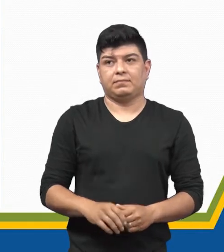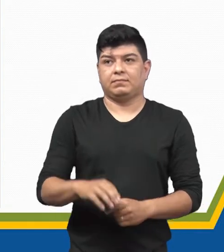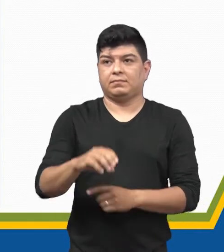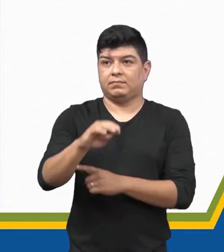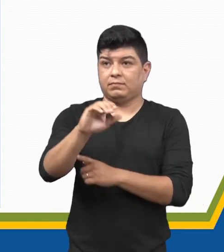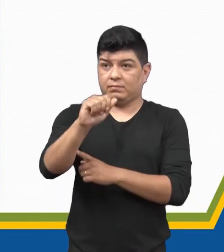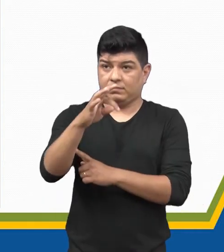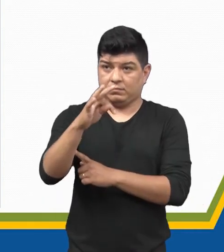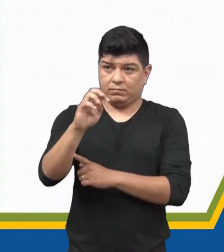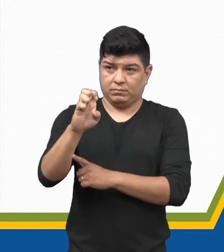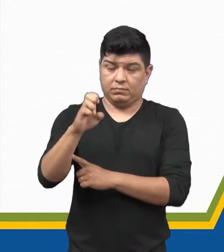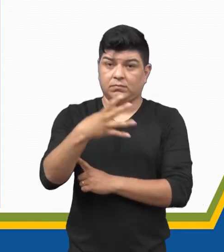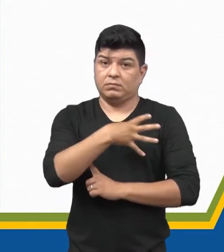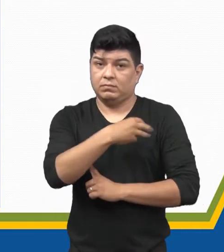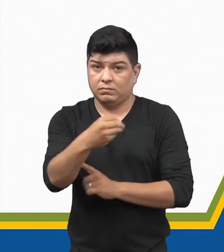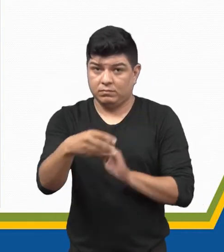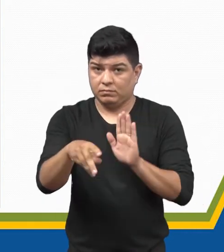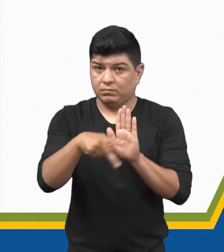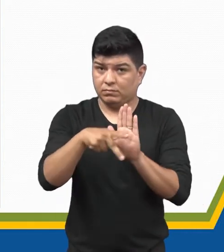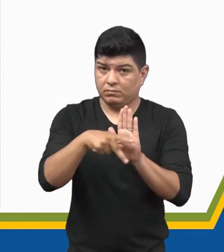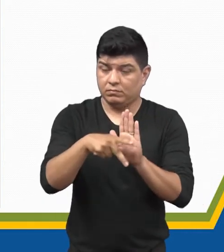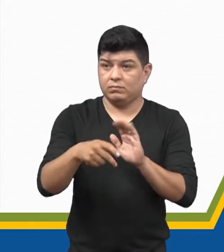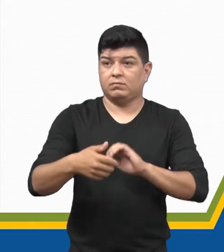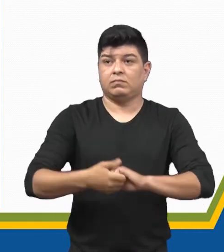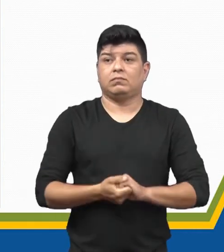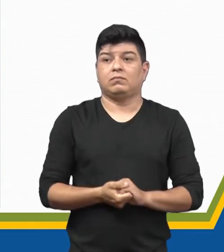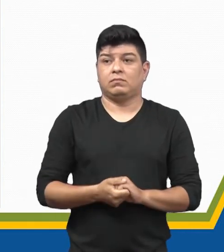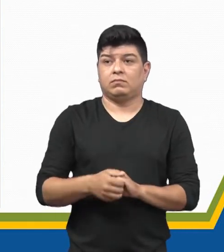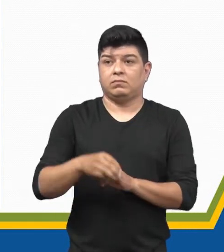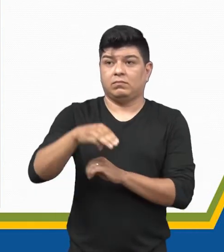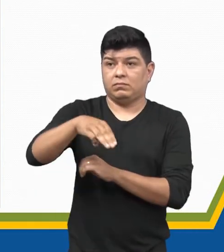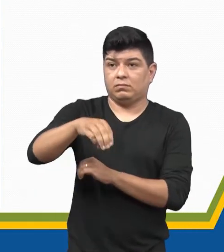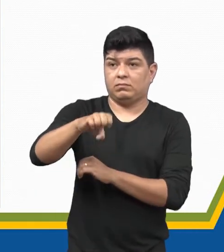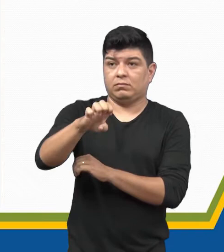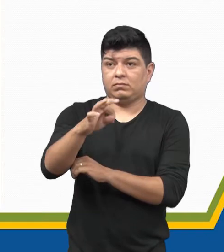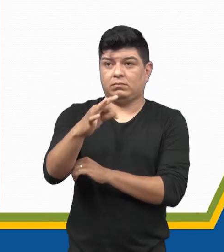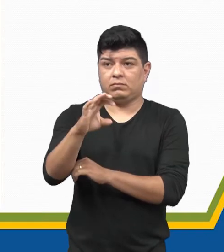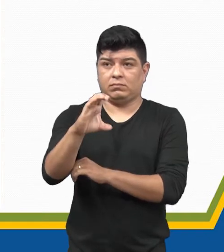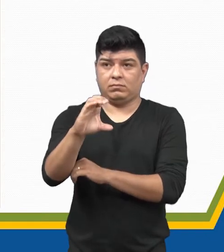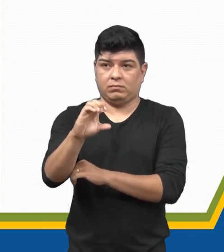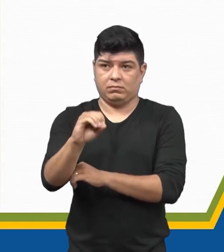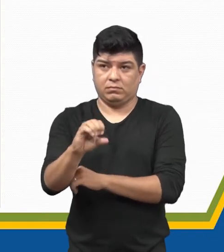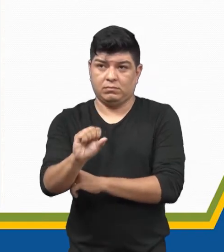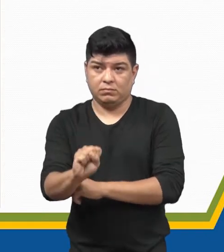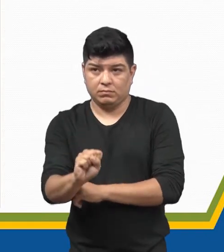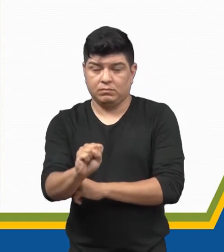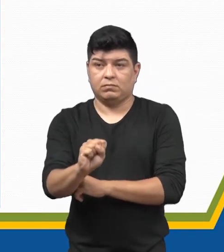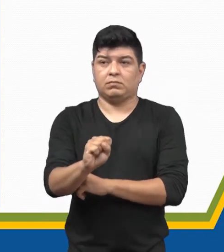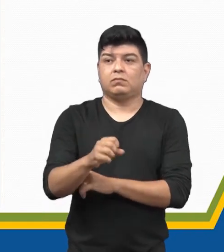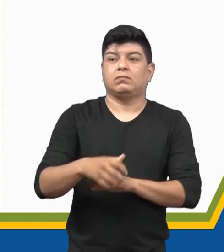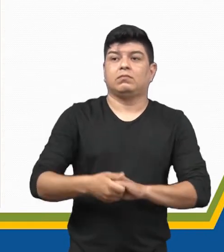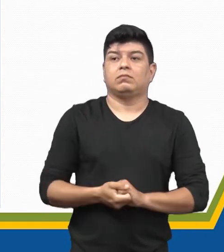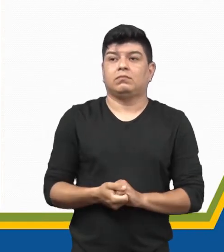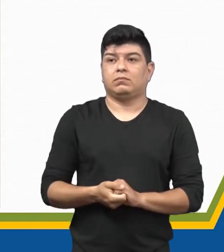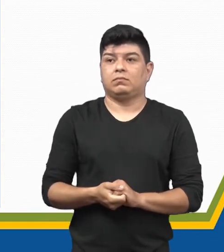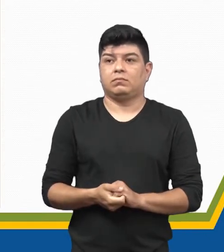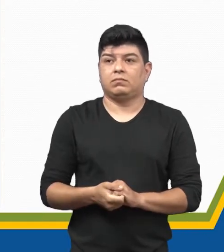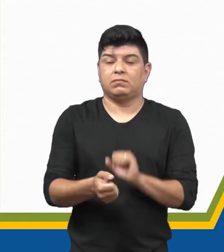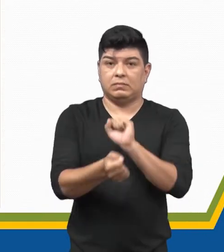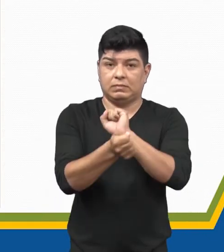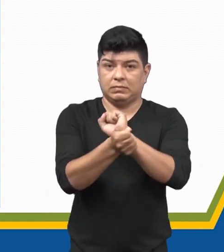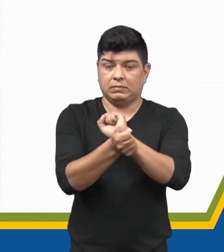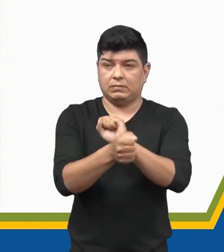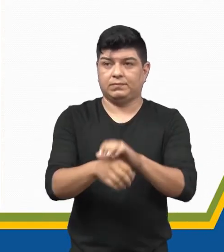atenienses, filhos de pai e mãe atenienses. Os metecos, que eram comerciantes ou estrangeiros. E os